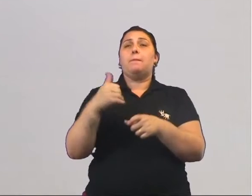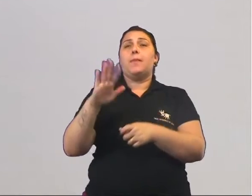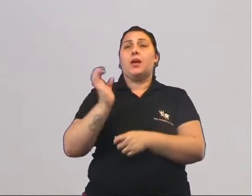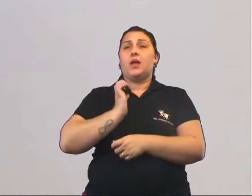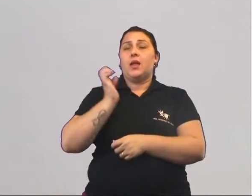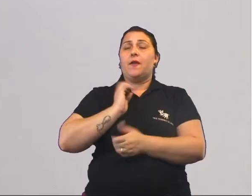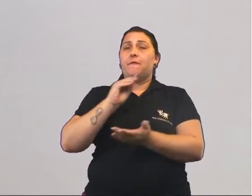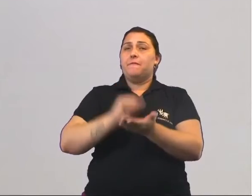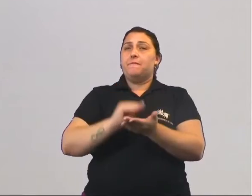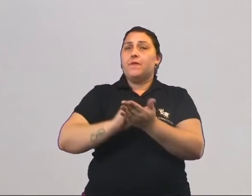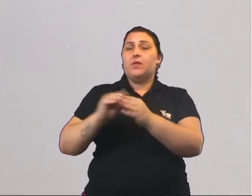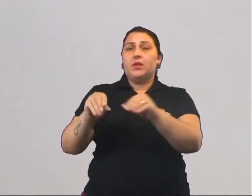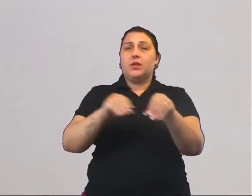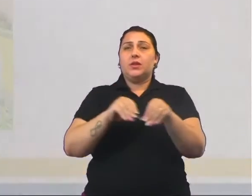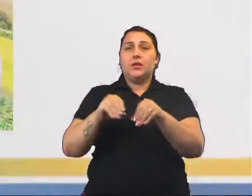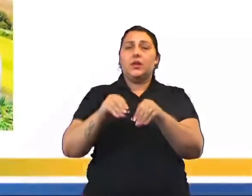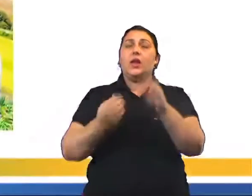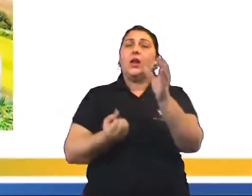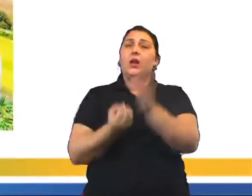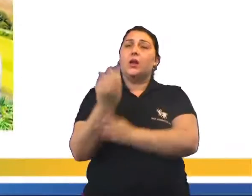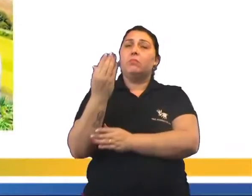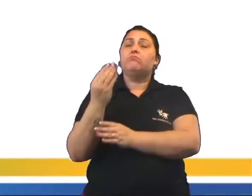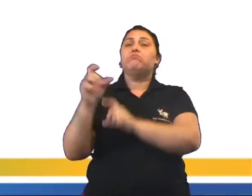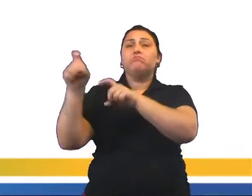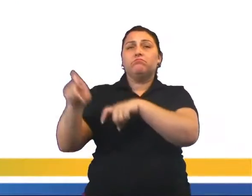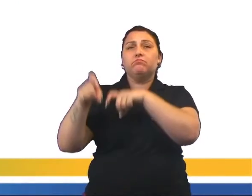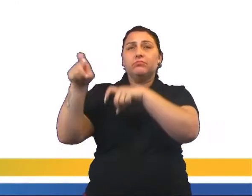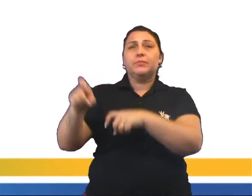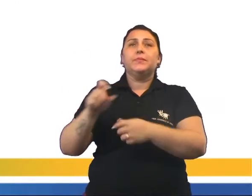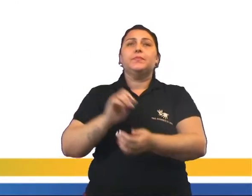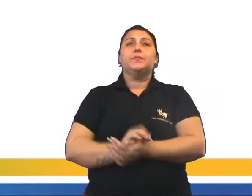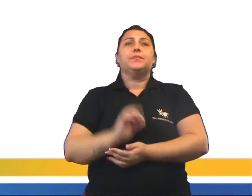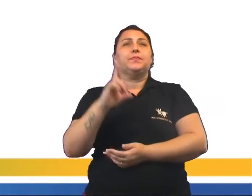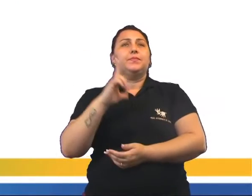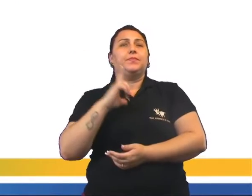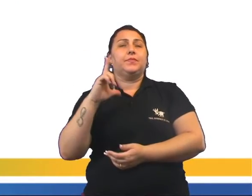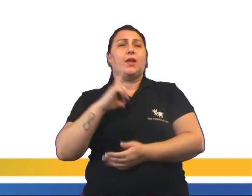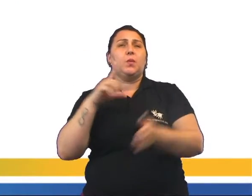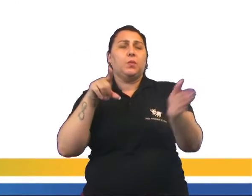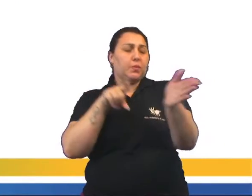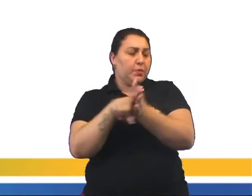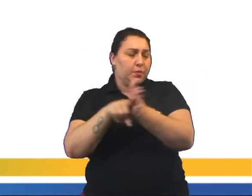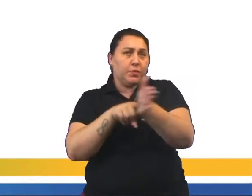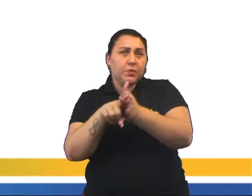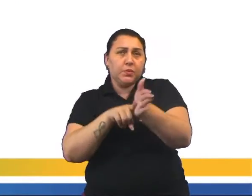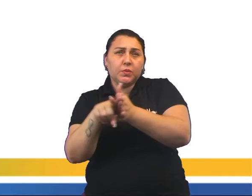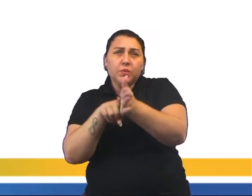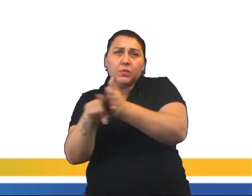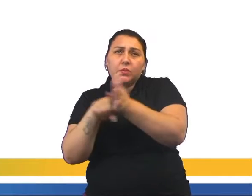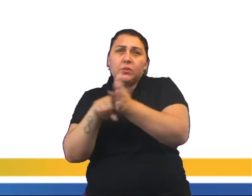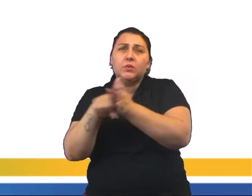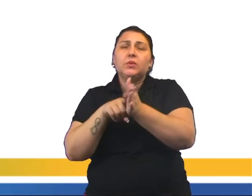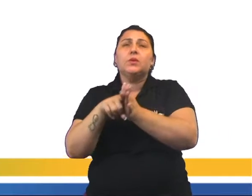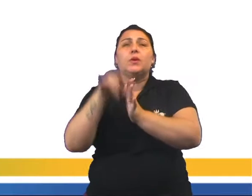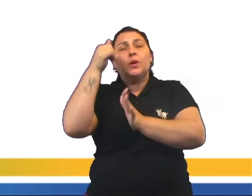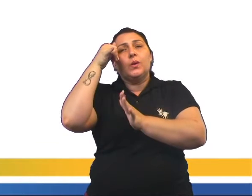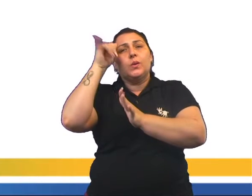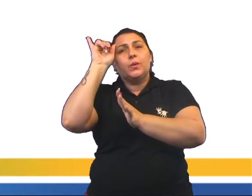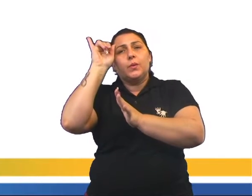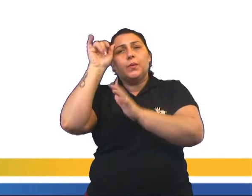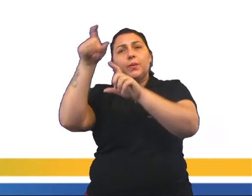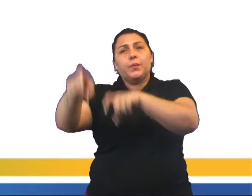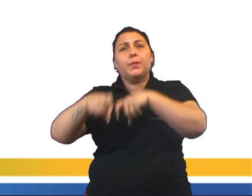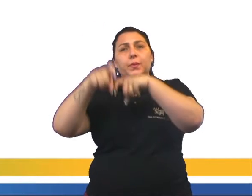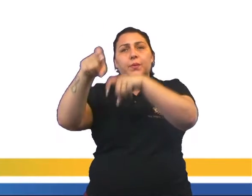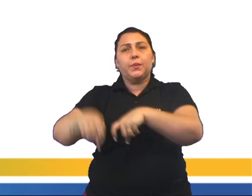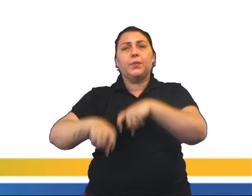faltar terra aí para os pequenos produtores, ok? Aí nós temos aí que fizeram um levantamento do censo agropecuário